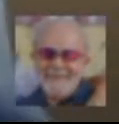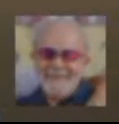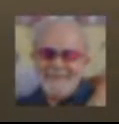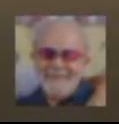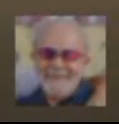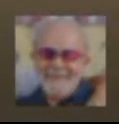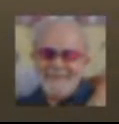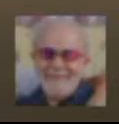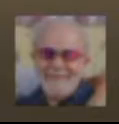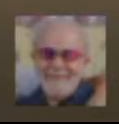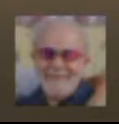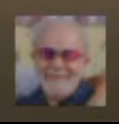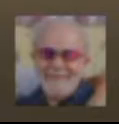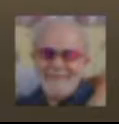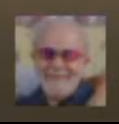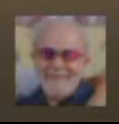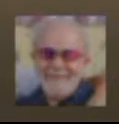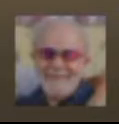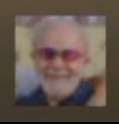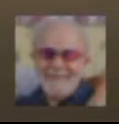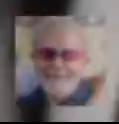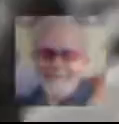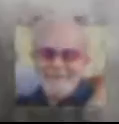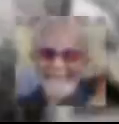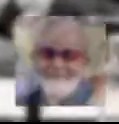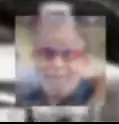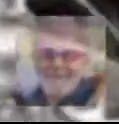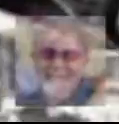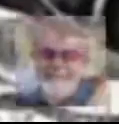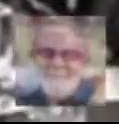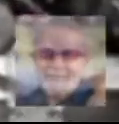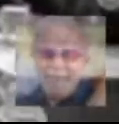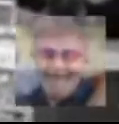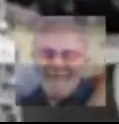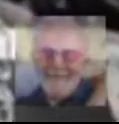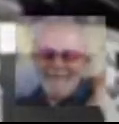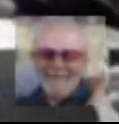o momento é de interesse do povo brasileiro.